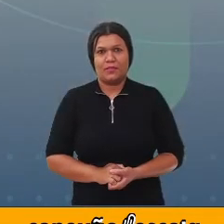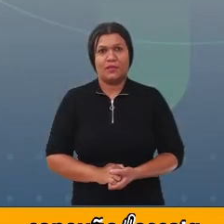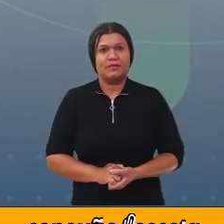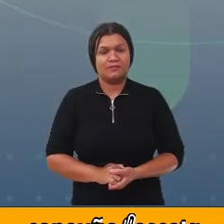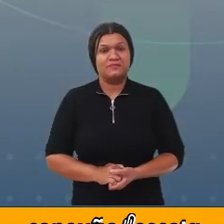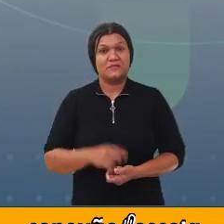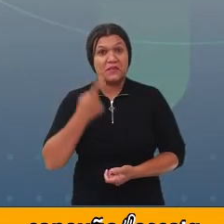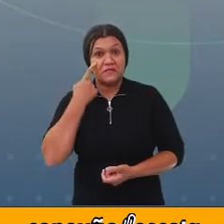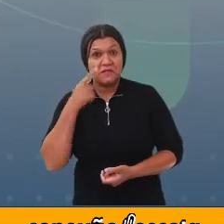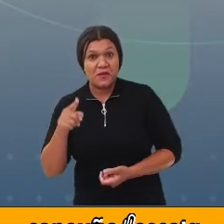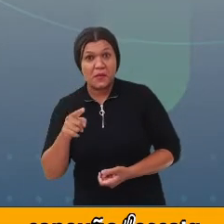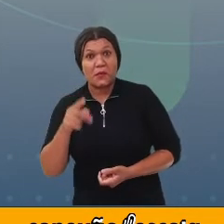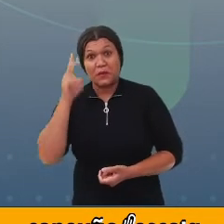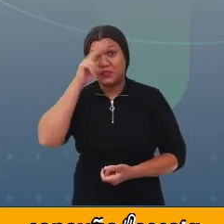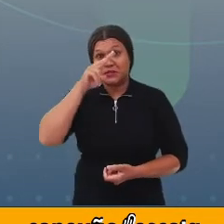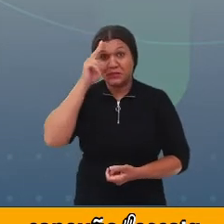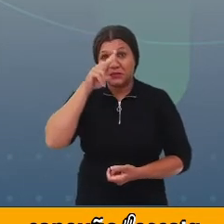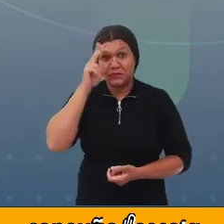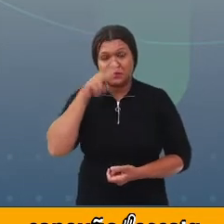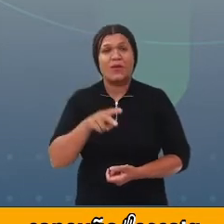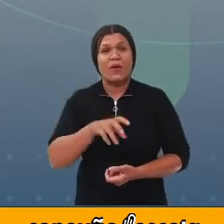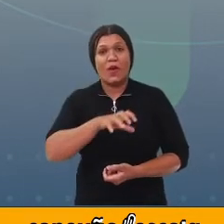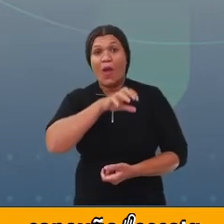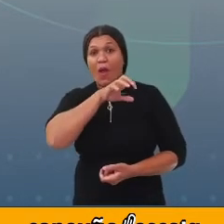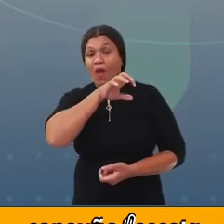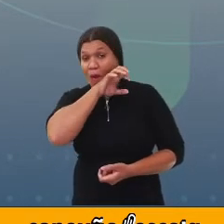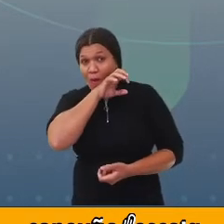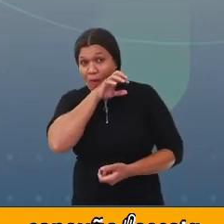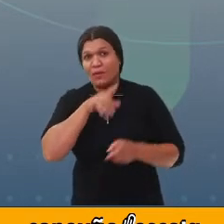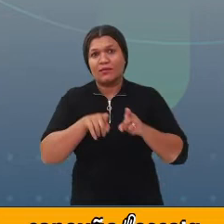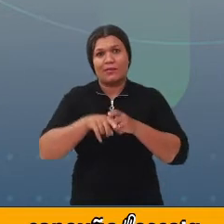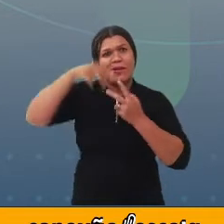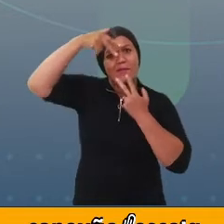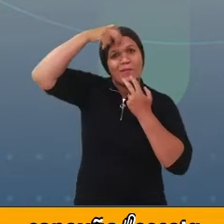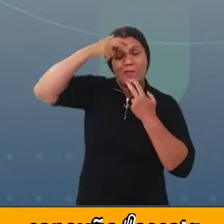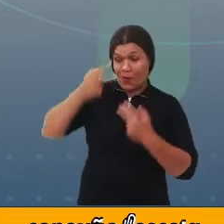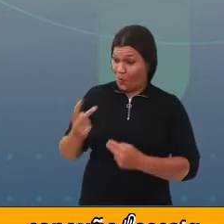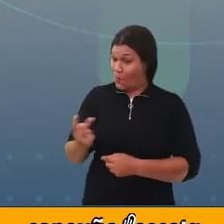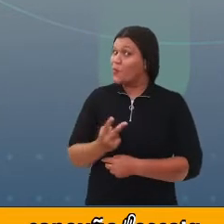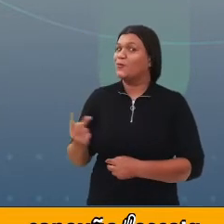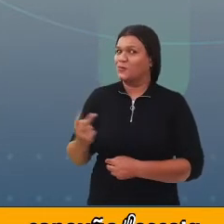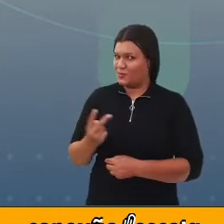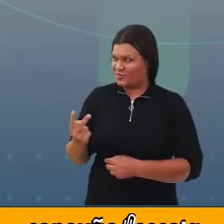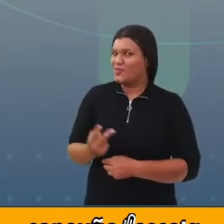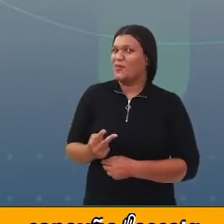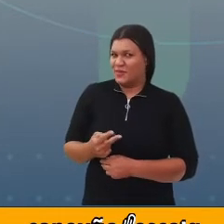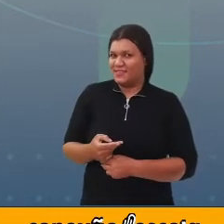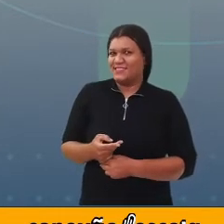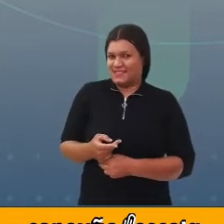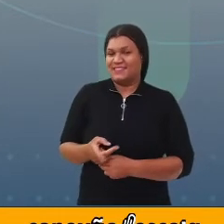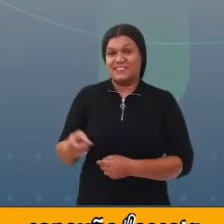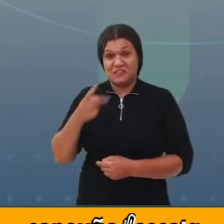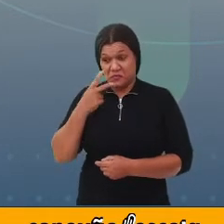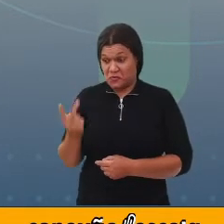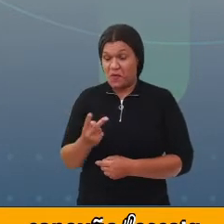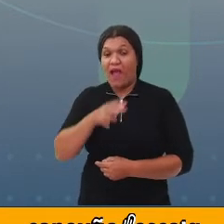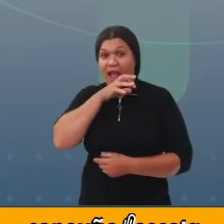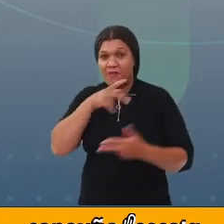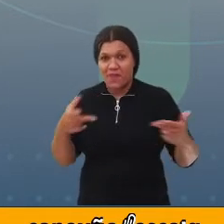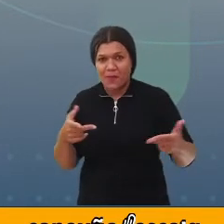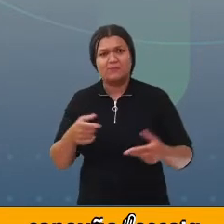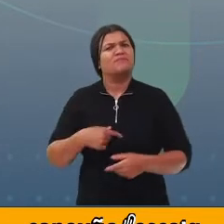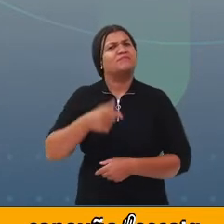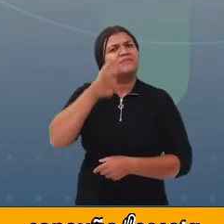Uau, vejam só essa história da onça e do bode. Dois danados esses animais, hein? Vamos